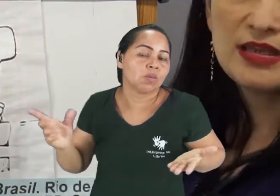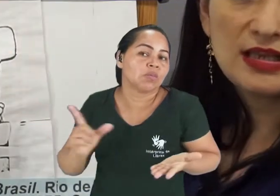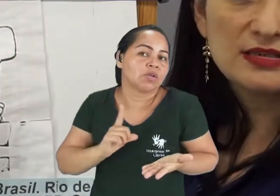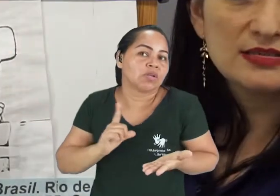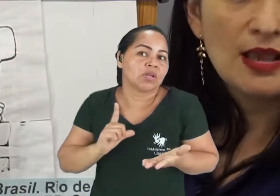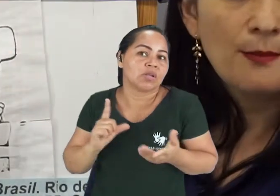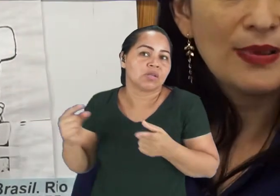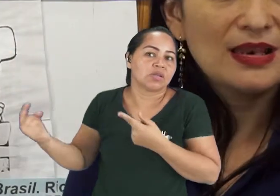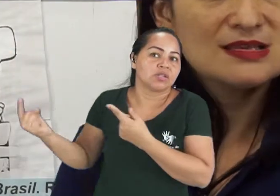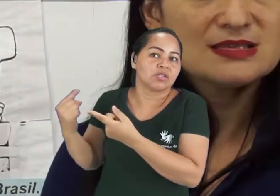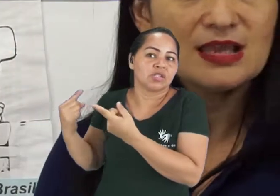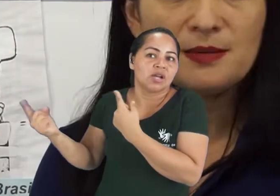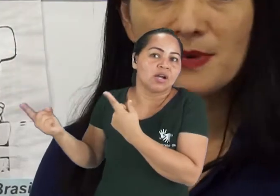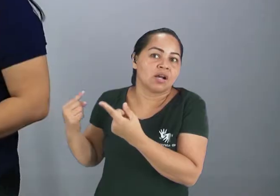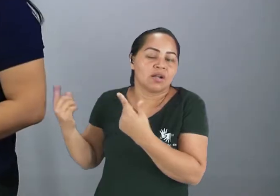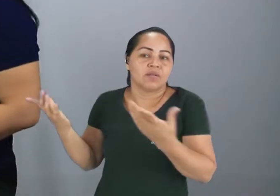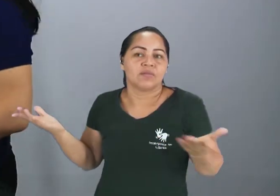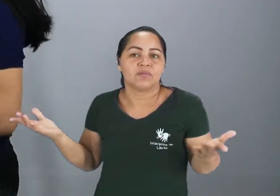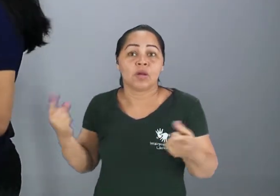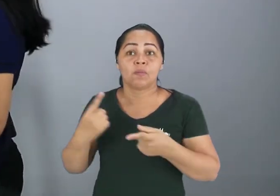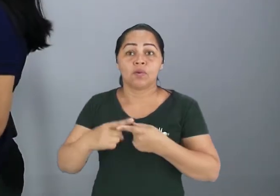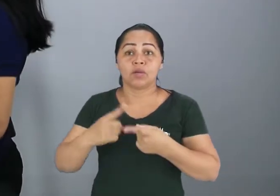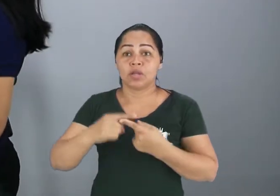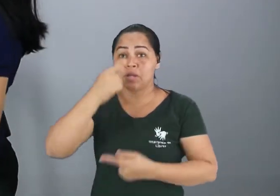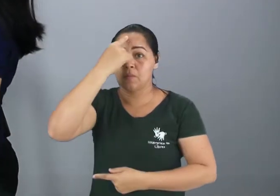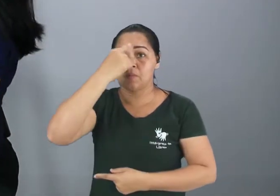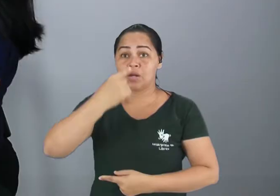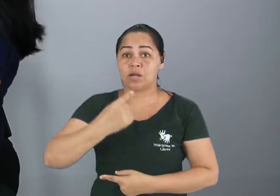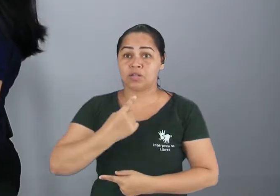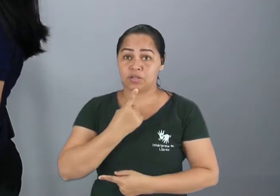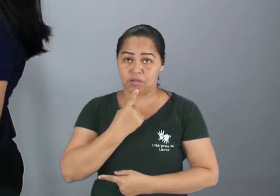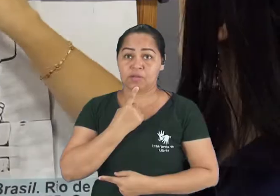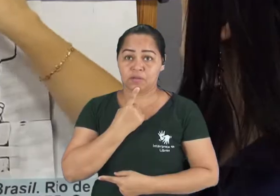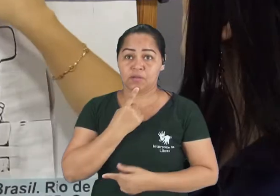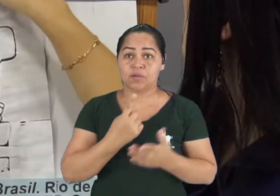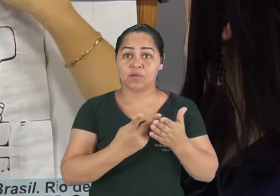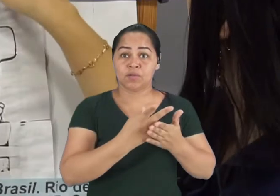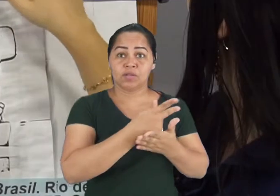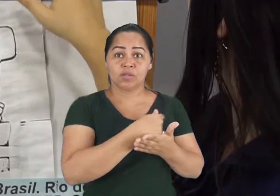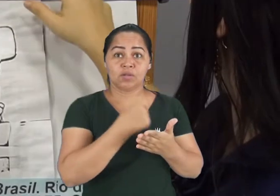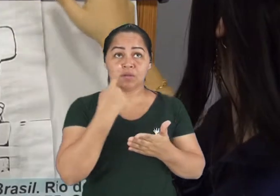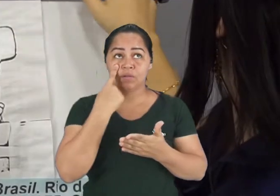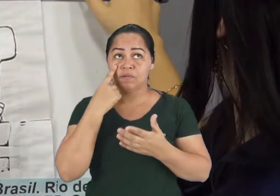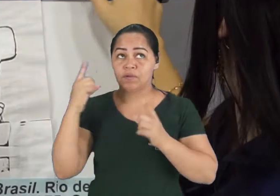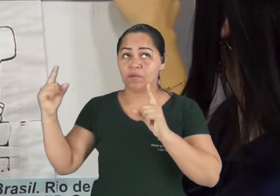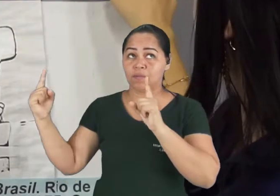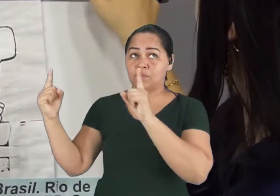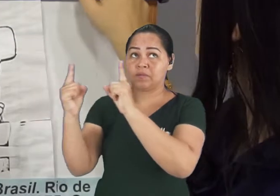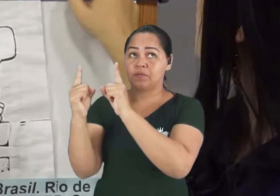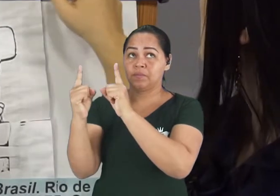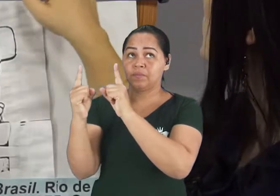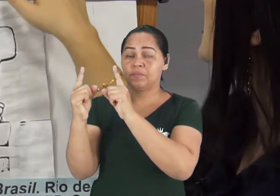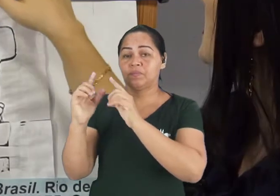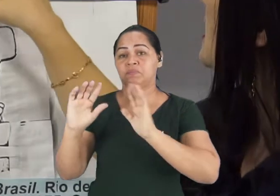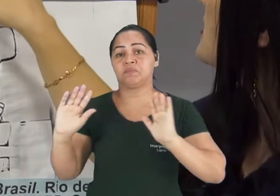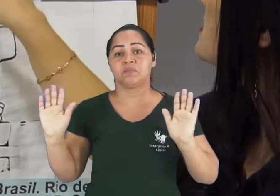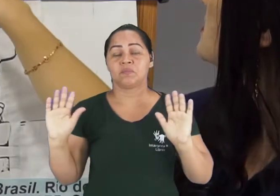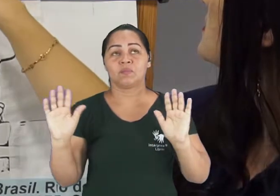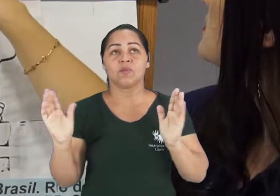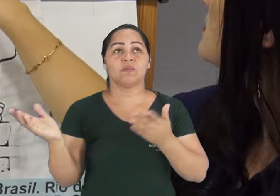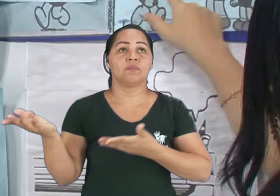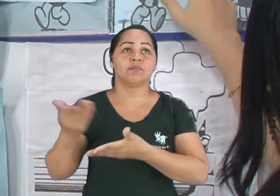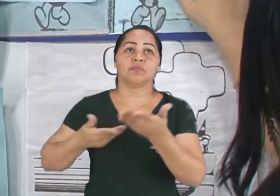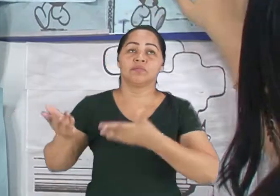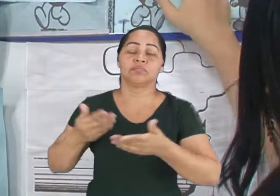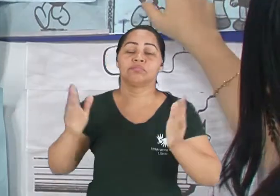diálogo entre eles? Pelas imagens. Então, se a gente observar as imagens, a gente vê, ó, a interação entre